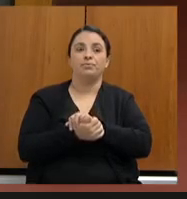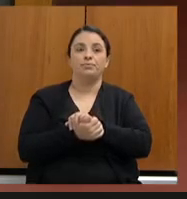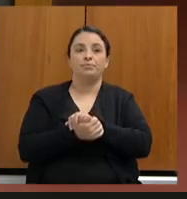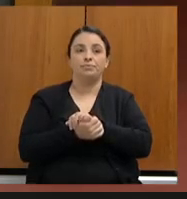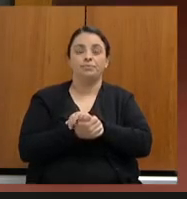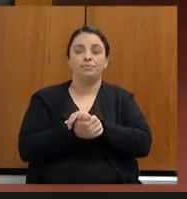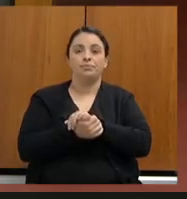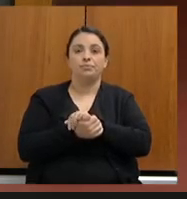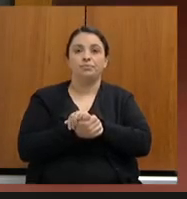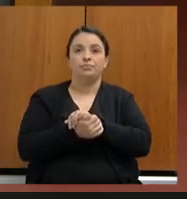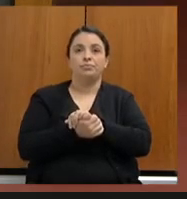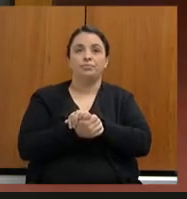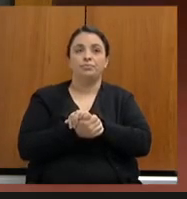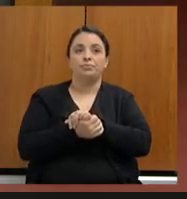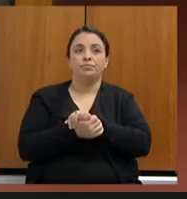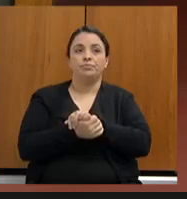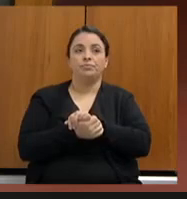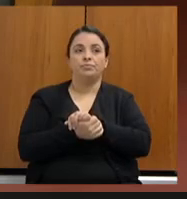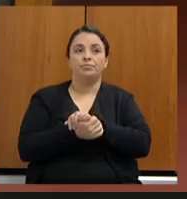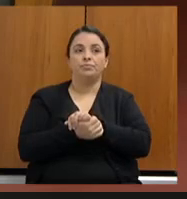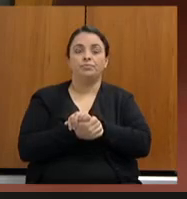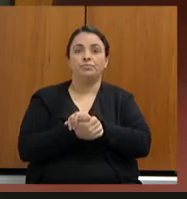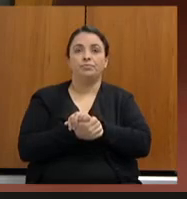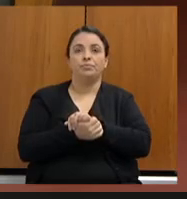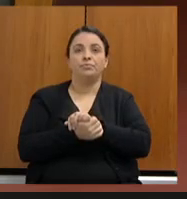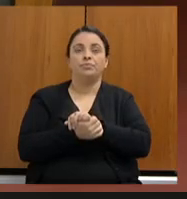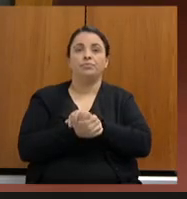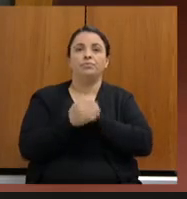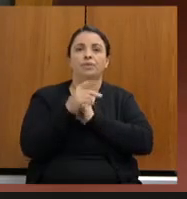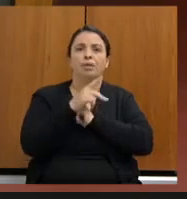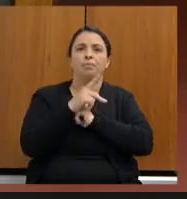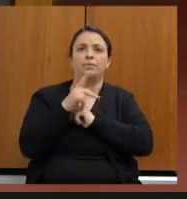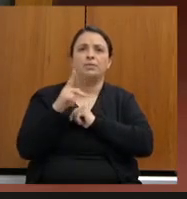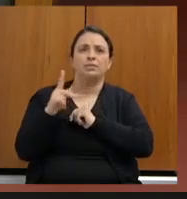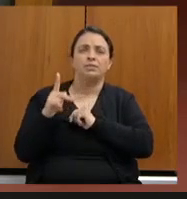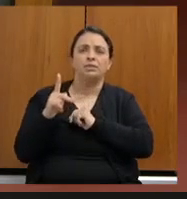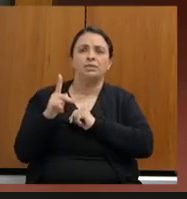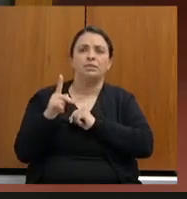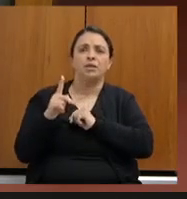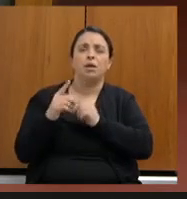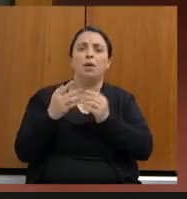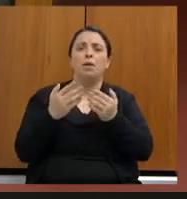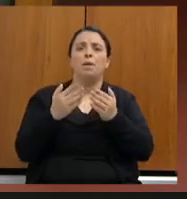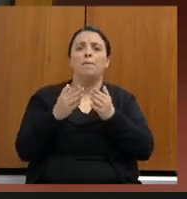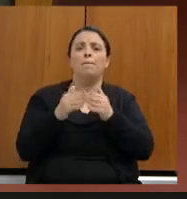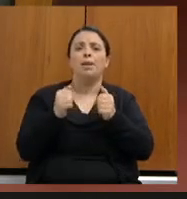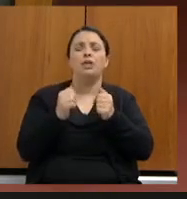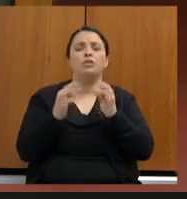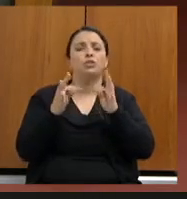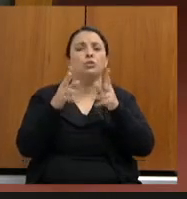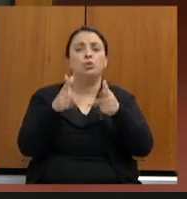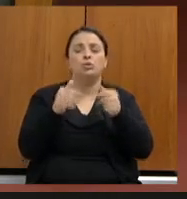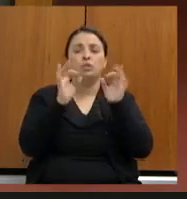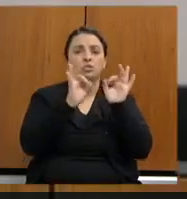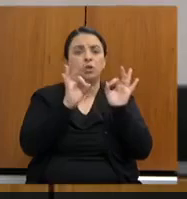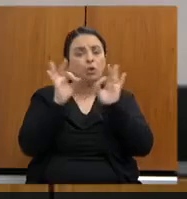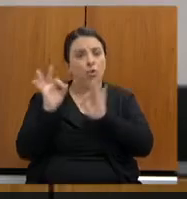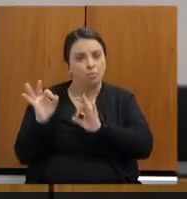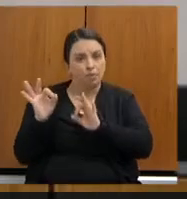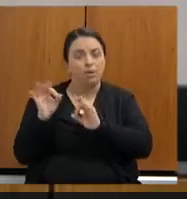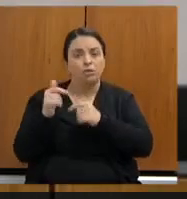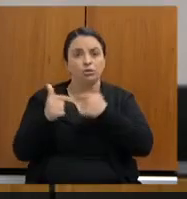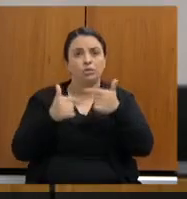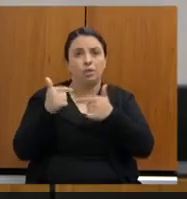E aí Vanessa da gente presidência paga todos que estejam acompanhando os trabalhos da comissão de Segurança Pública